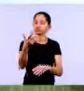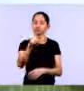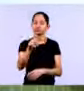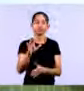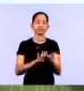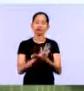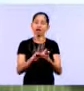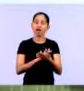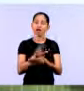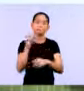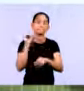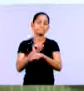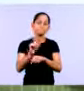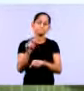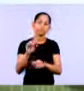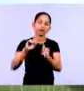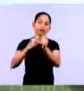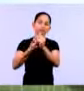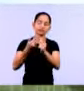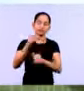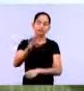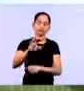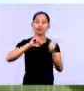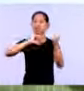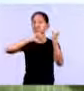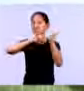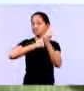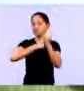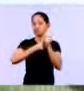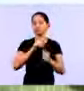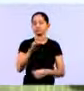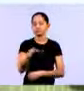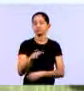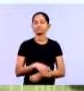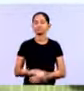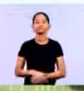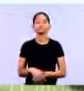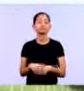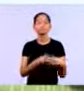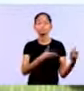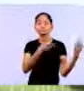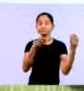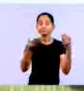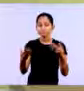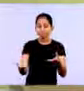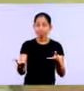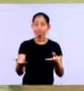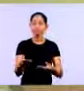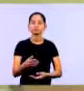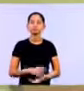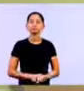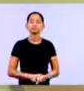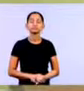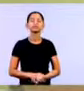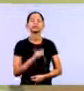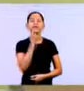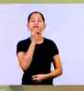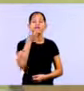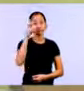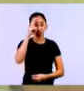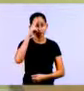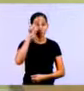nenhum procedimento até que essa situação jurídica esteja resolvida. Considerações, professor Cristiano? Professora, vale